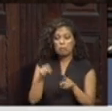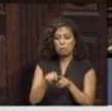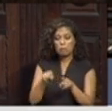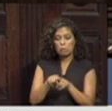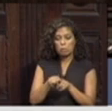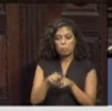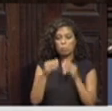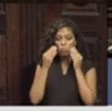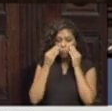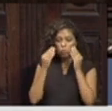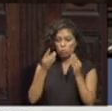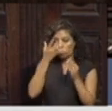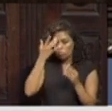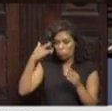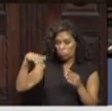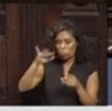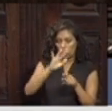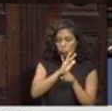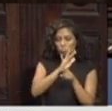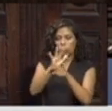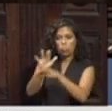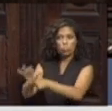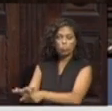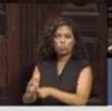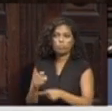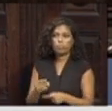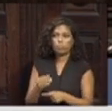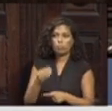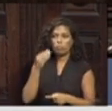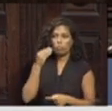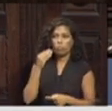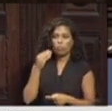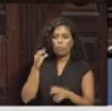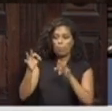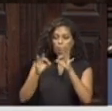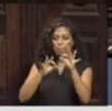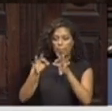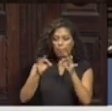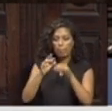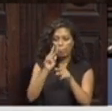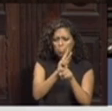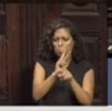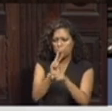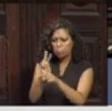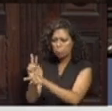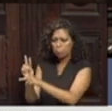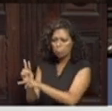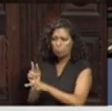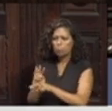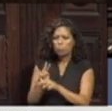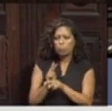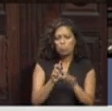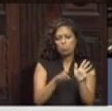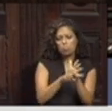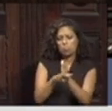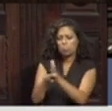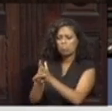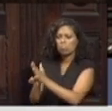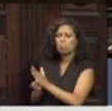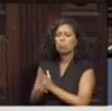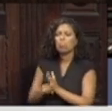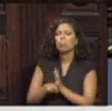contrato da municipalidade com a entidade filantrópica que gere o Hospital Antônio Castro. Considero que a